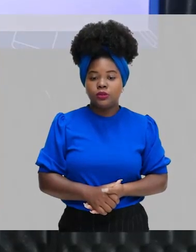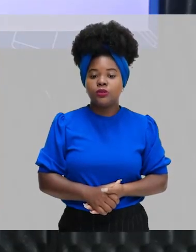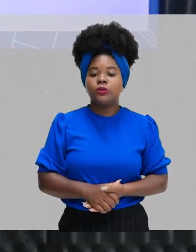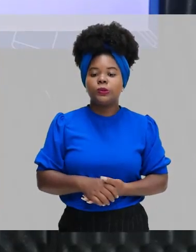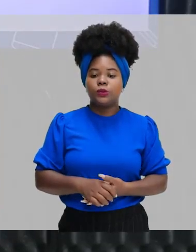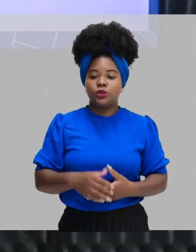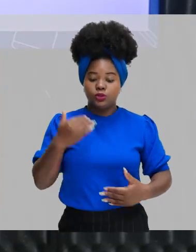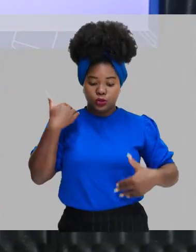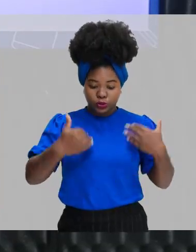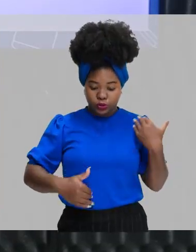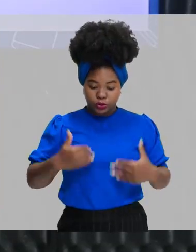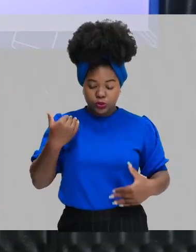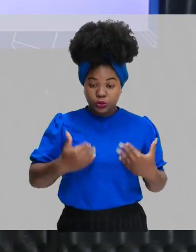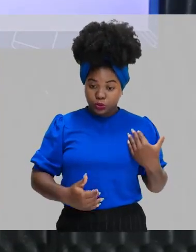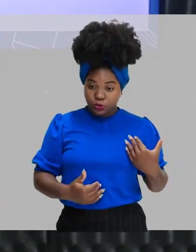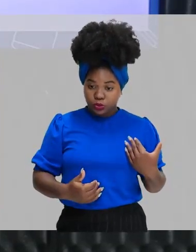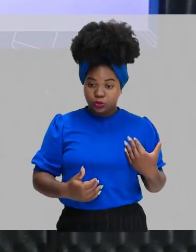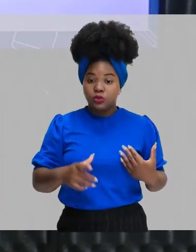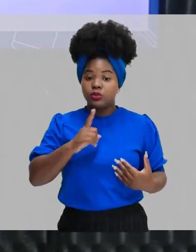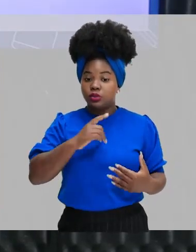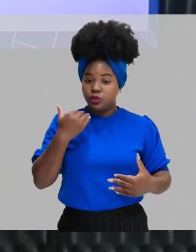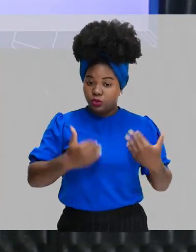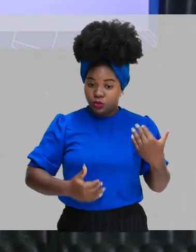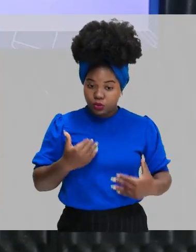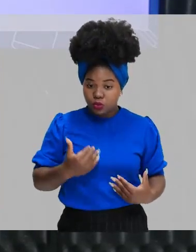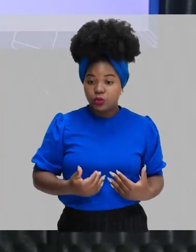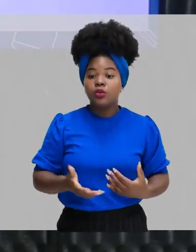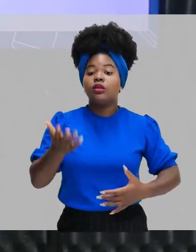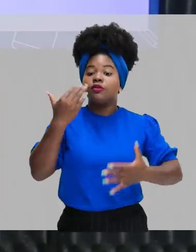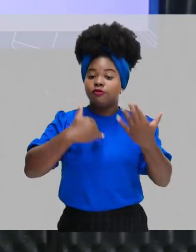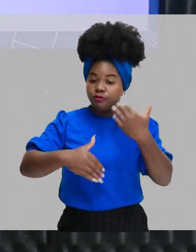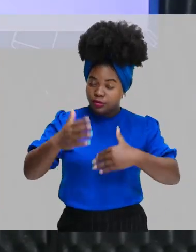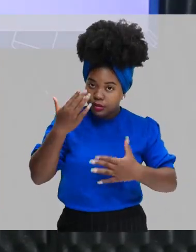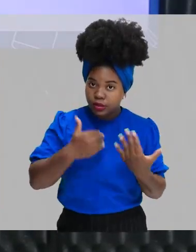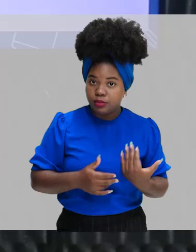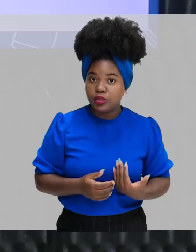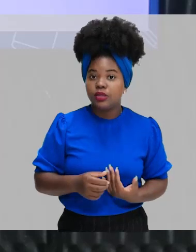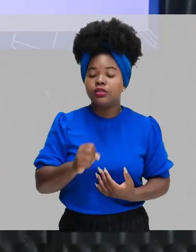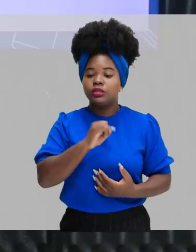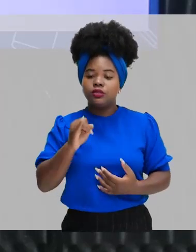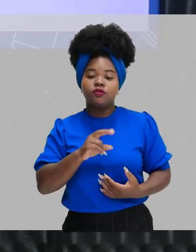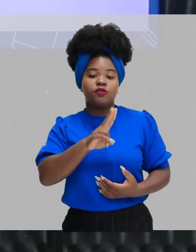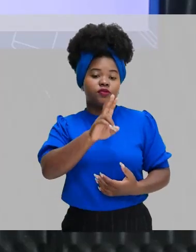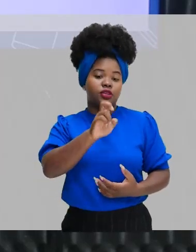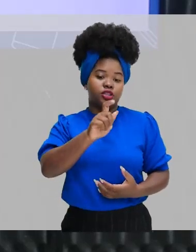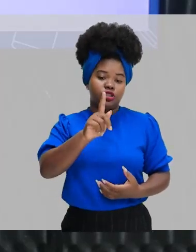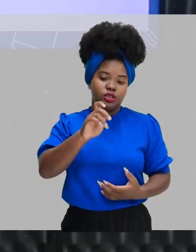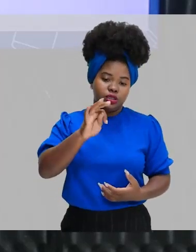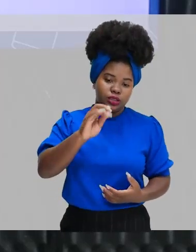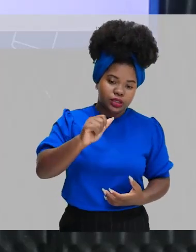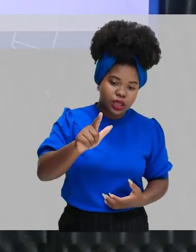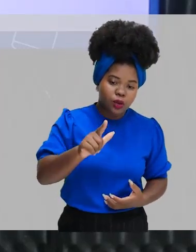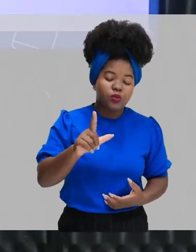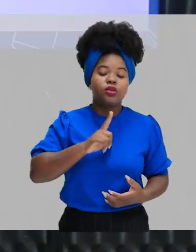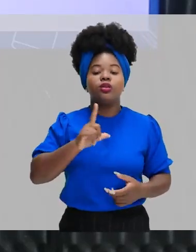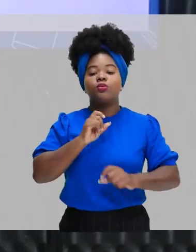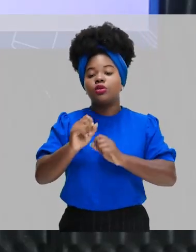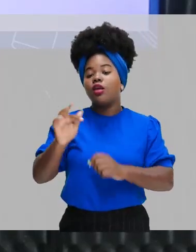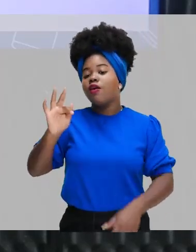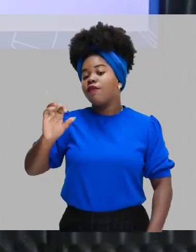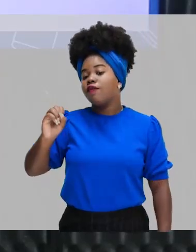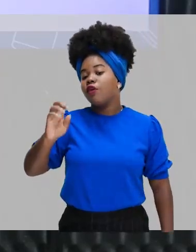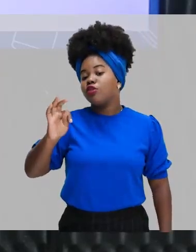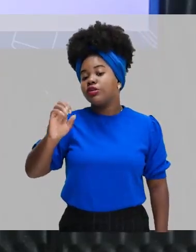vivo ele vai estar se alimentando se eu for um organismo vegetal vai estar fazendo a fotossíntese